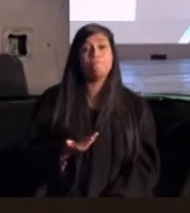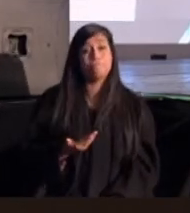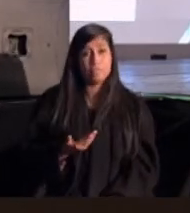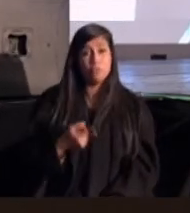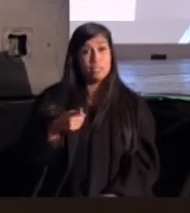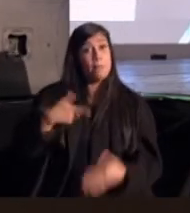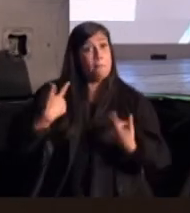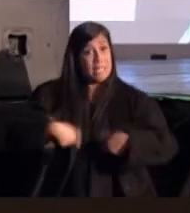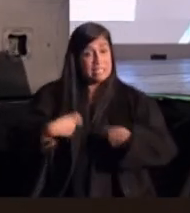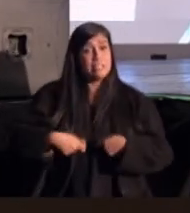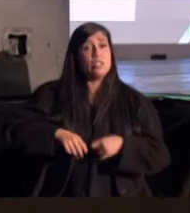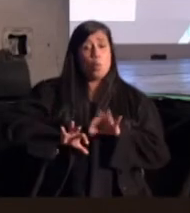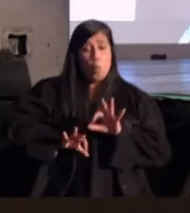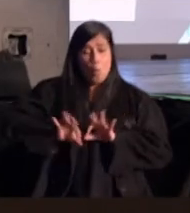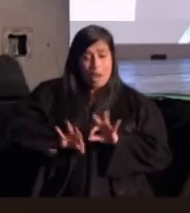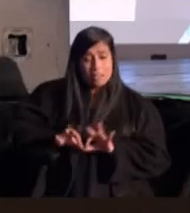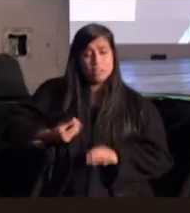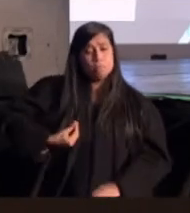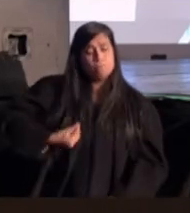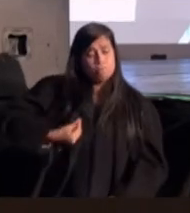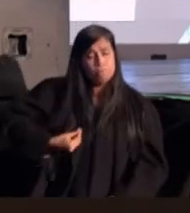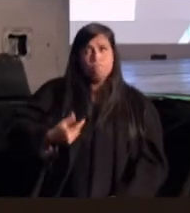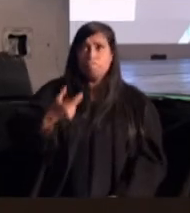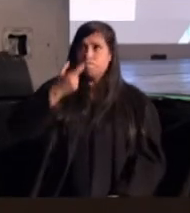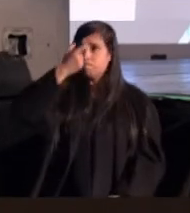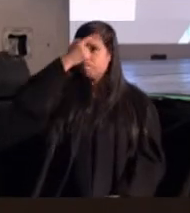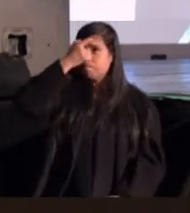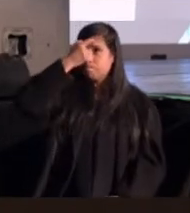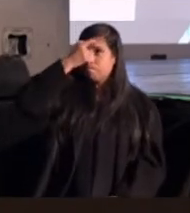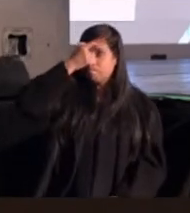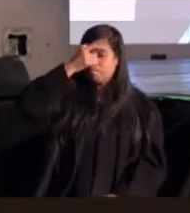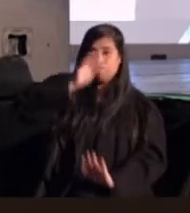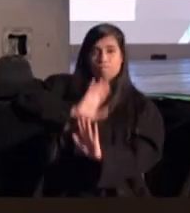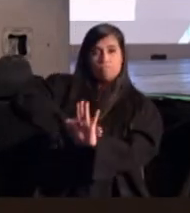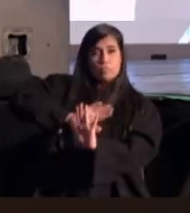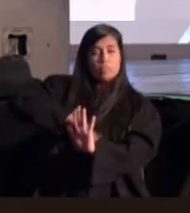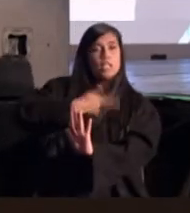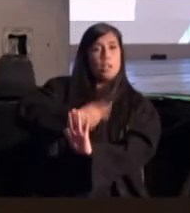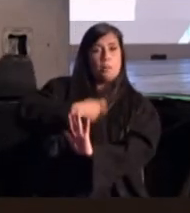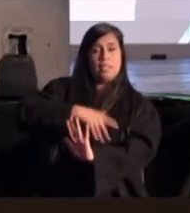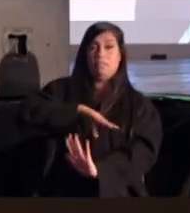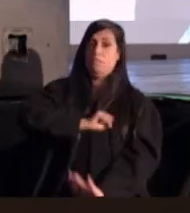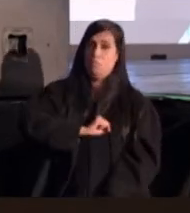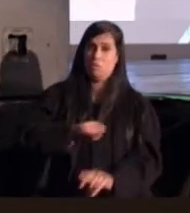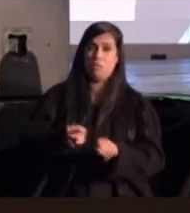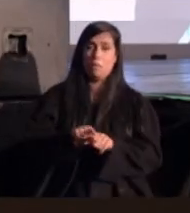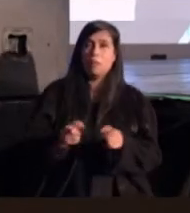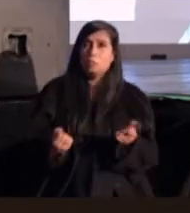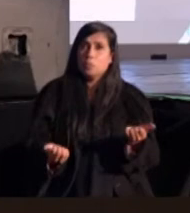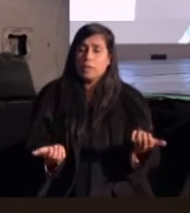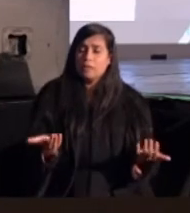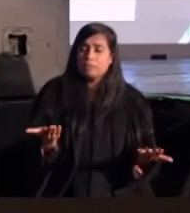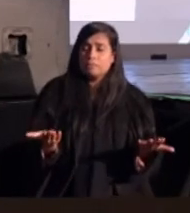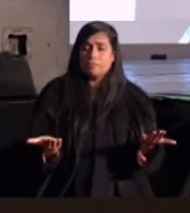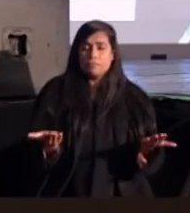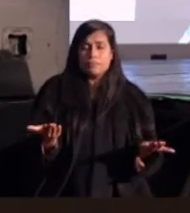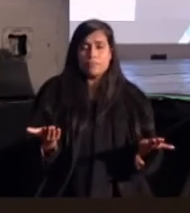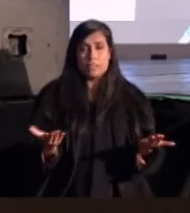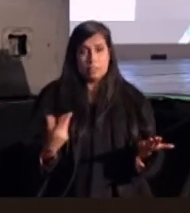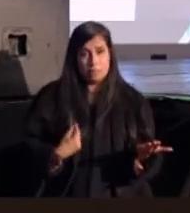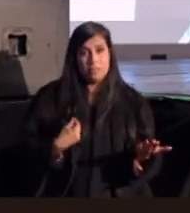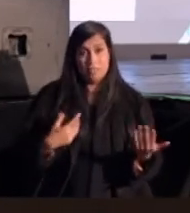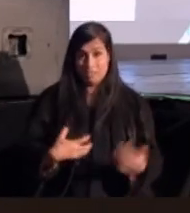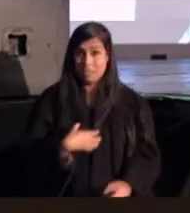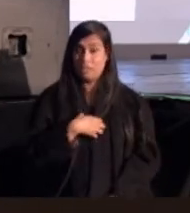se organize e estabeleça uma homeostase, que a gente estabeleça um equilíbrio. Então,